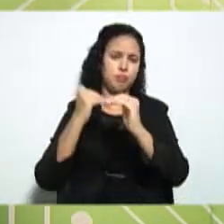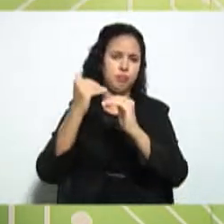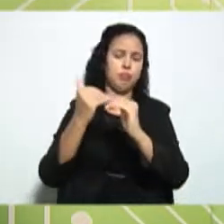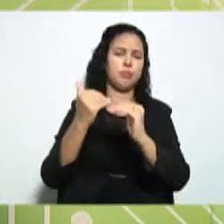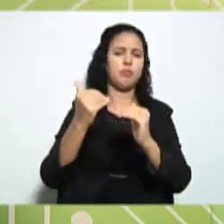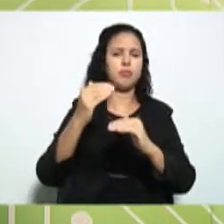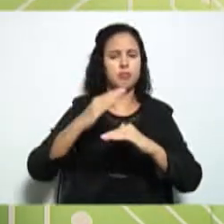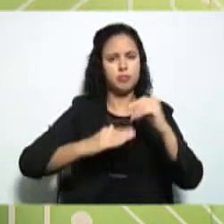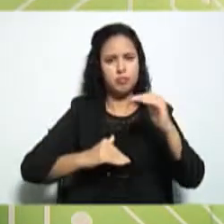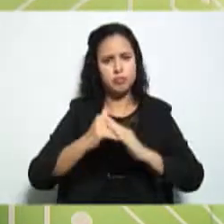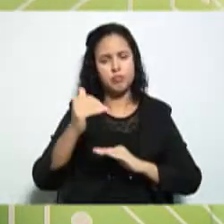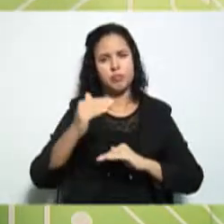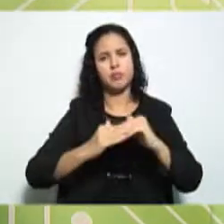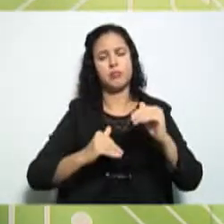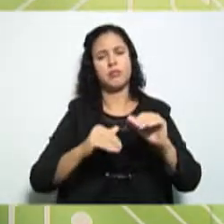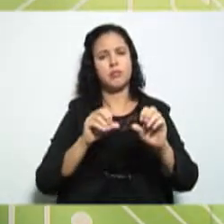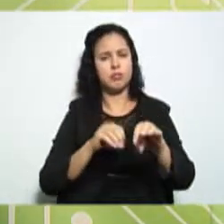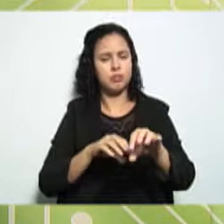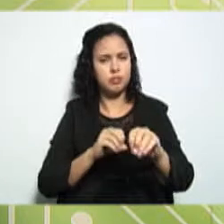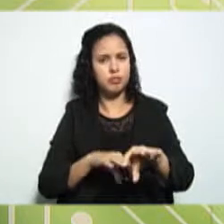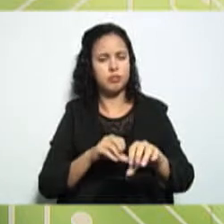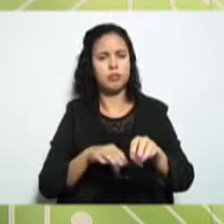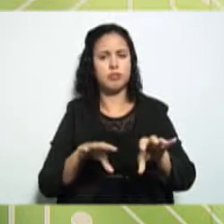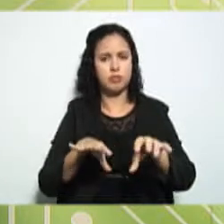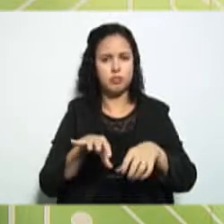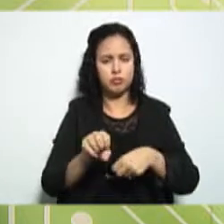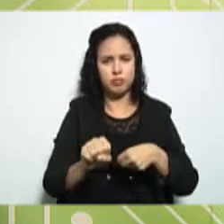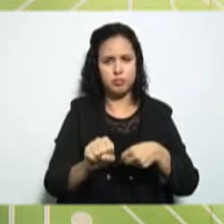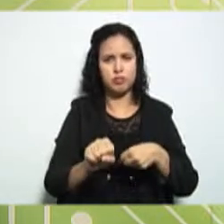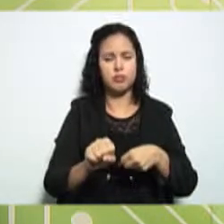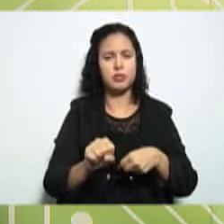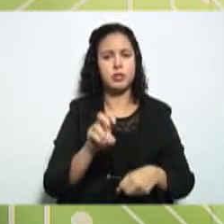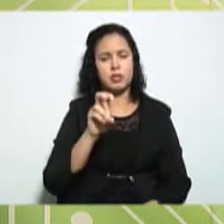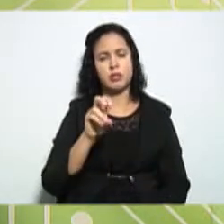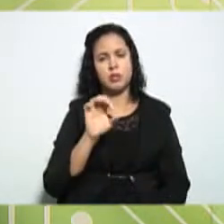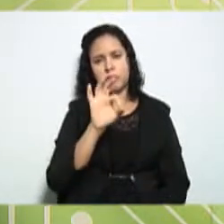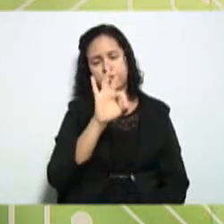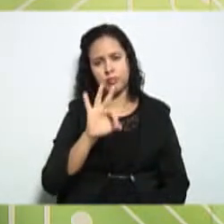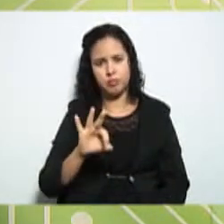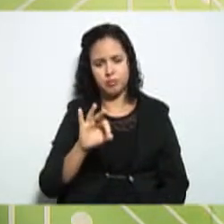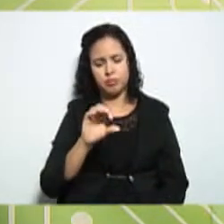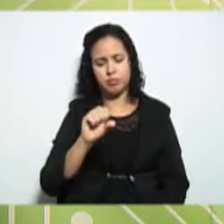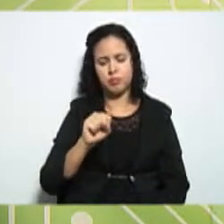profissional, capacitação de todas as formas, esses 5% do valor das